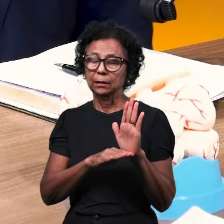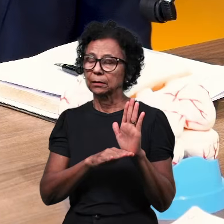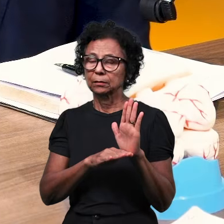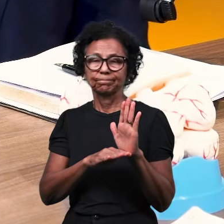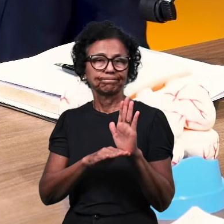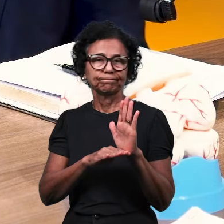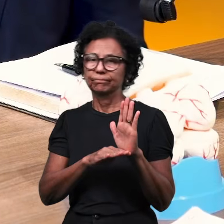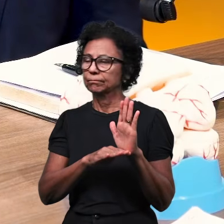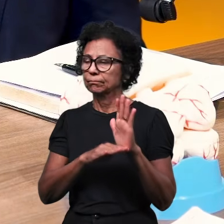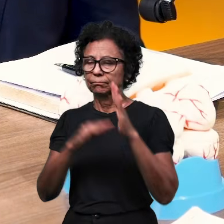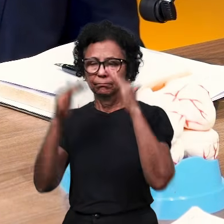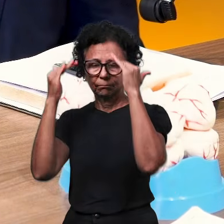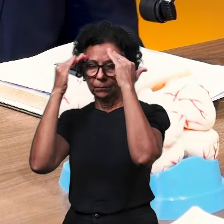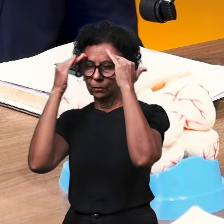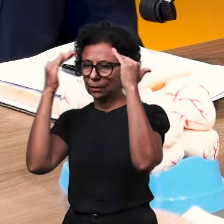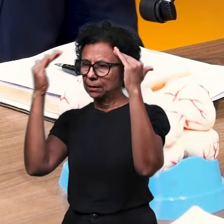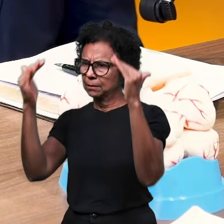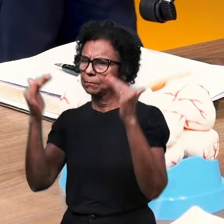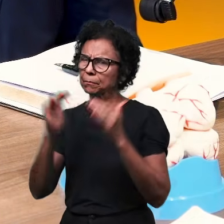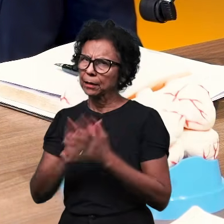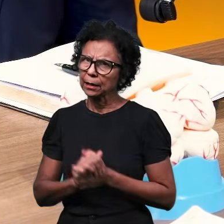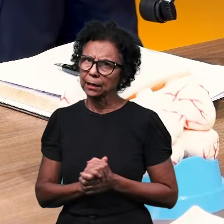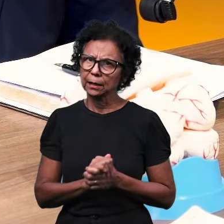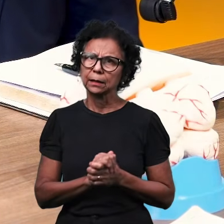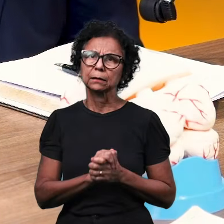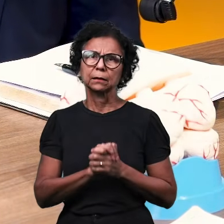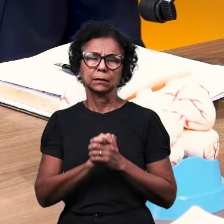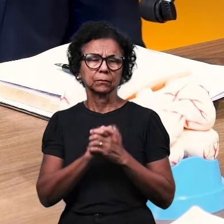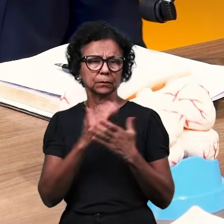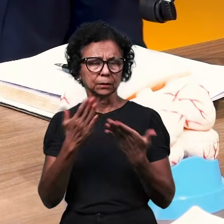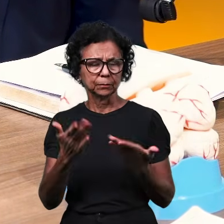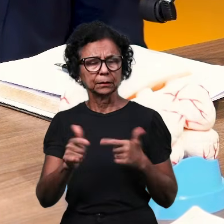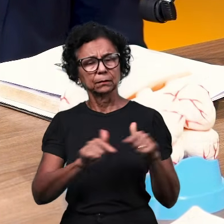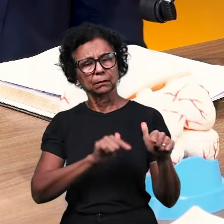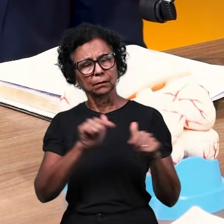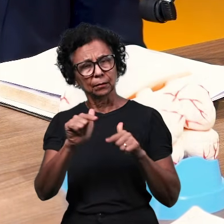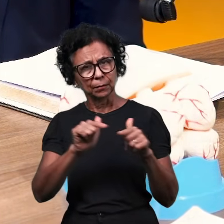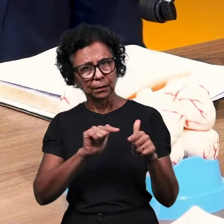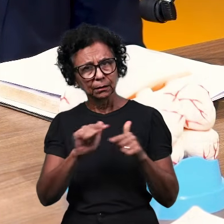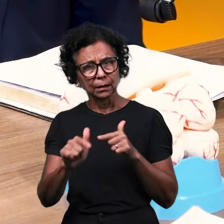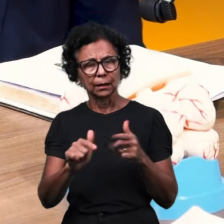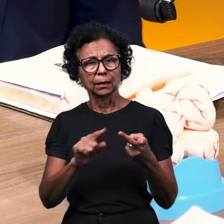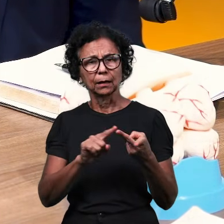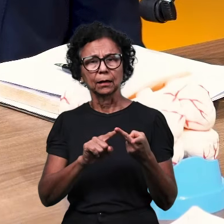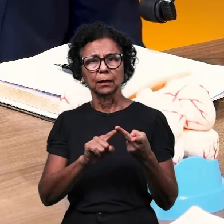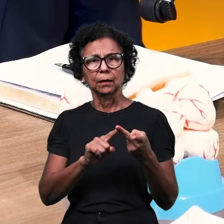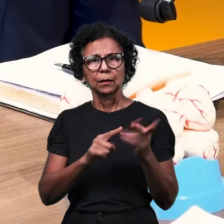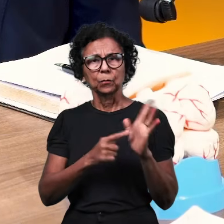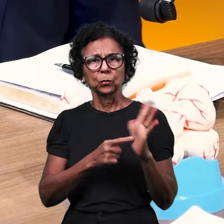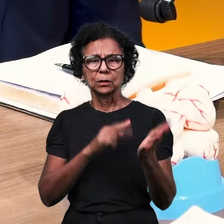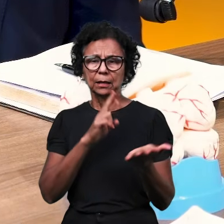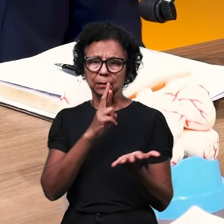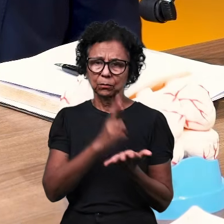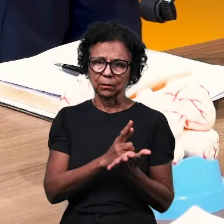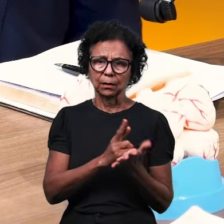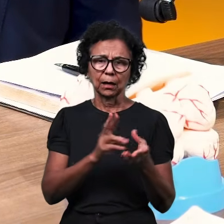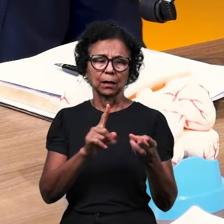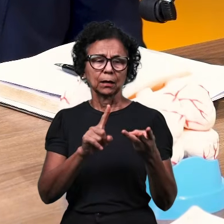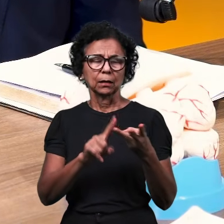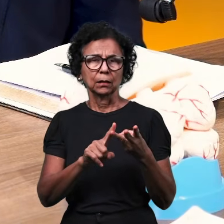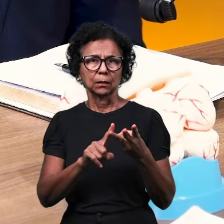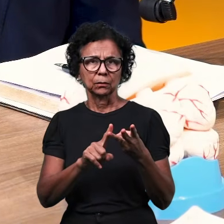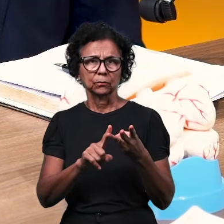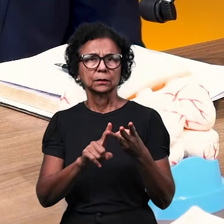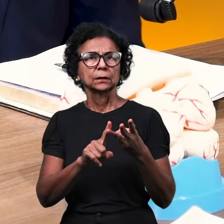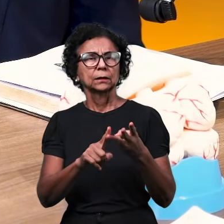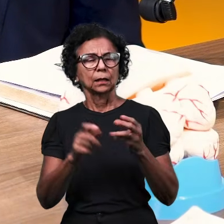né? Você precisa trabalhar, entregar resultado, né? A proatividade, enfim, mostrar que